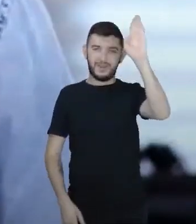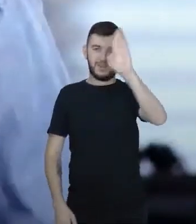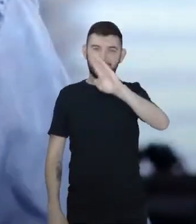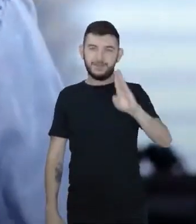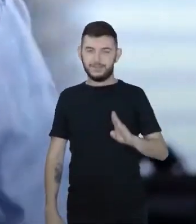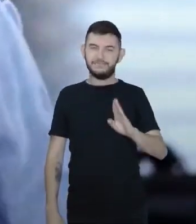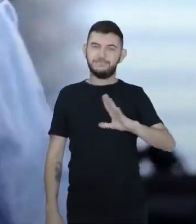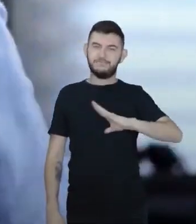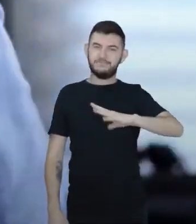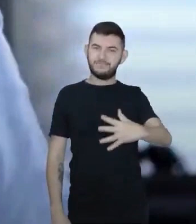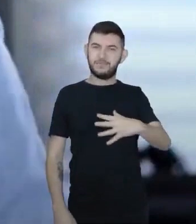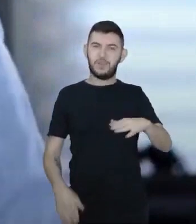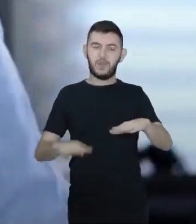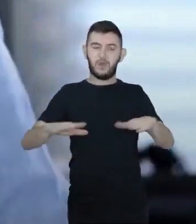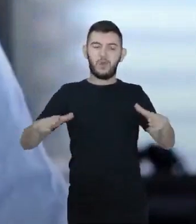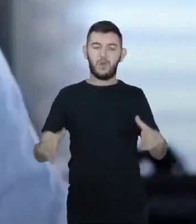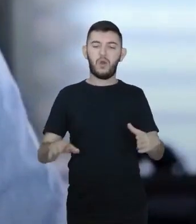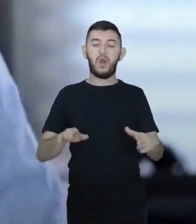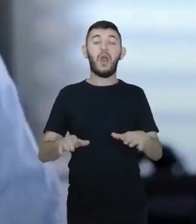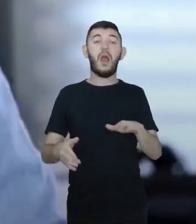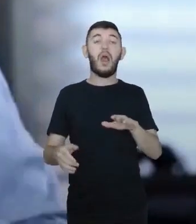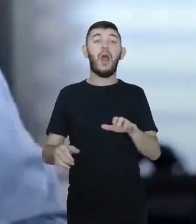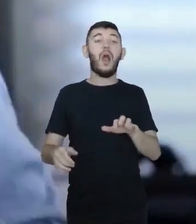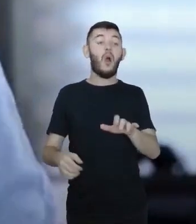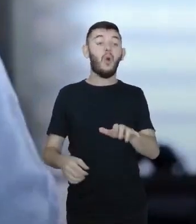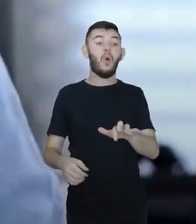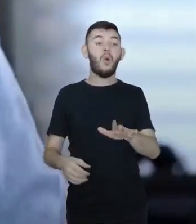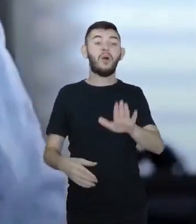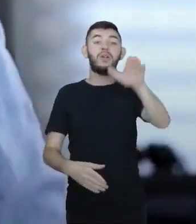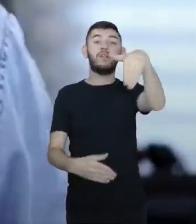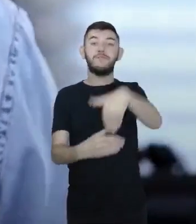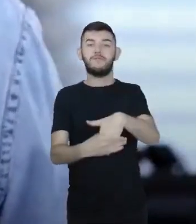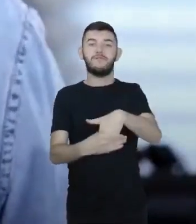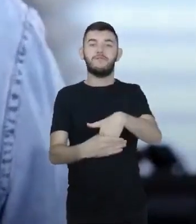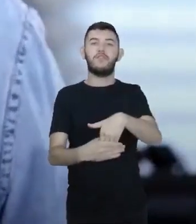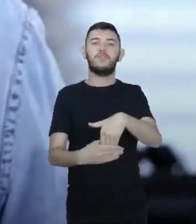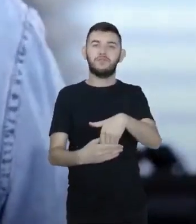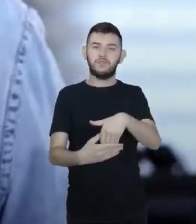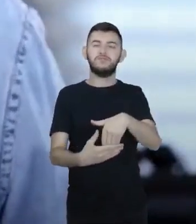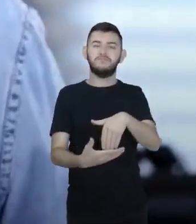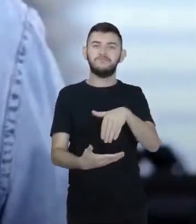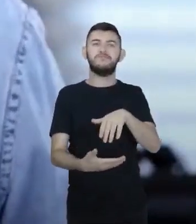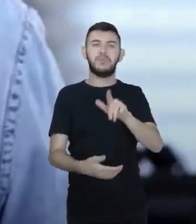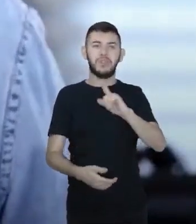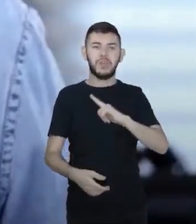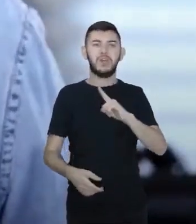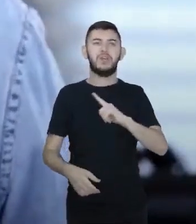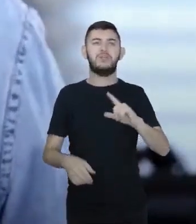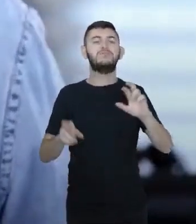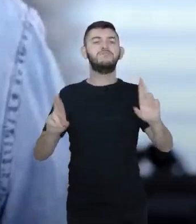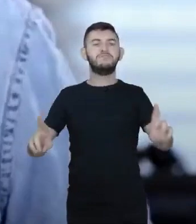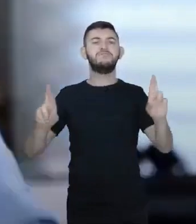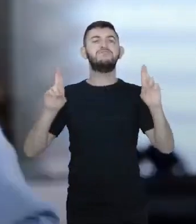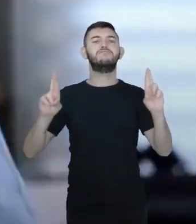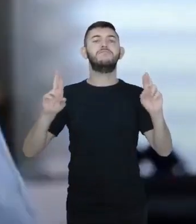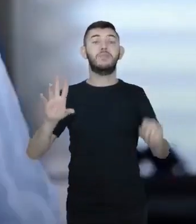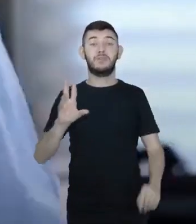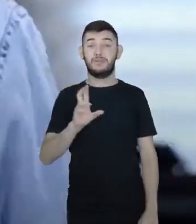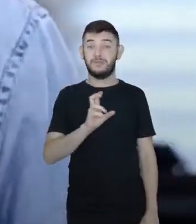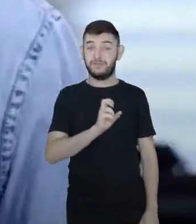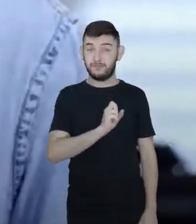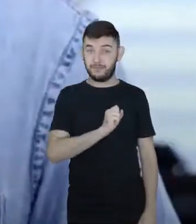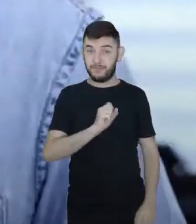para digitar o seu voto sabe com muita esperança com muito amor com muita paz com muita